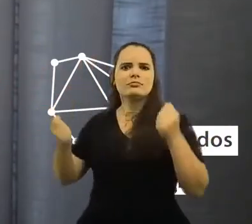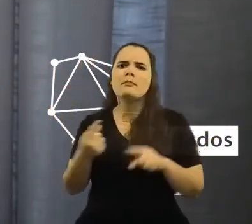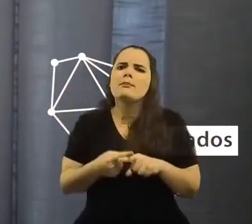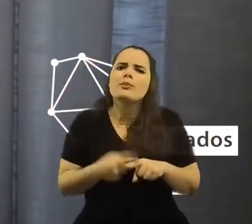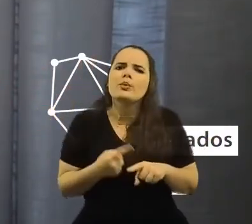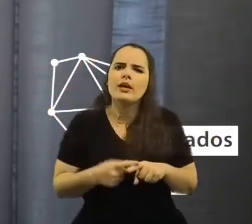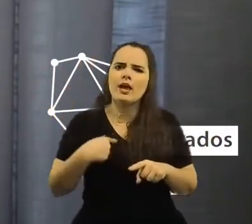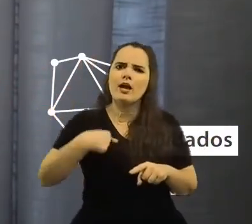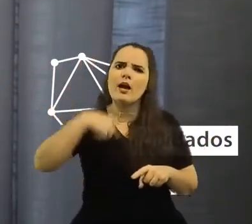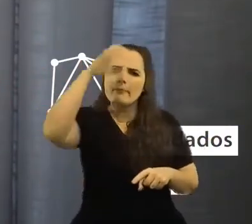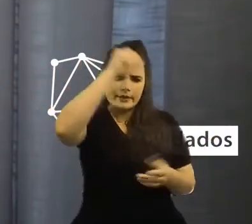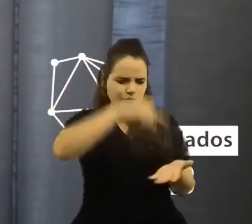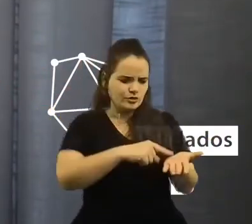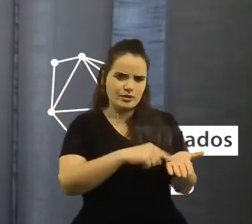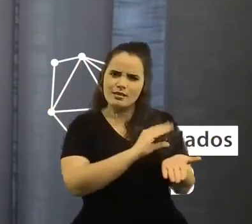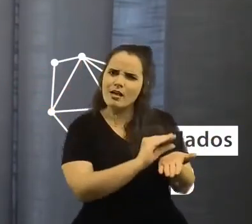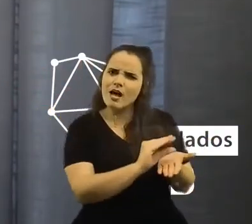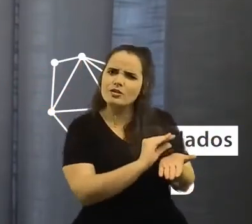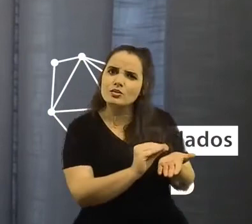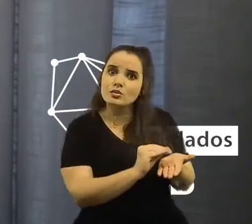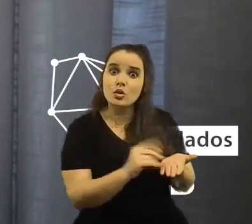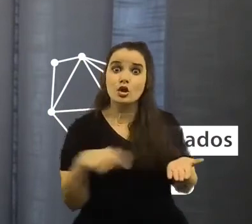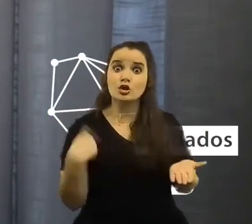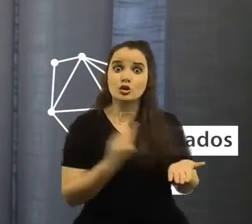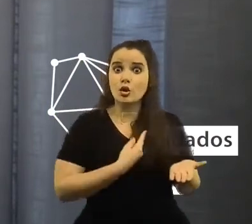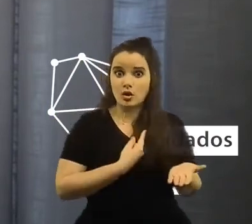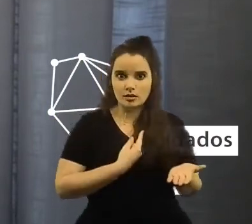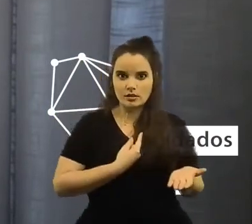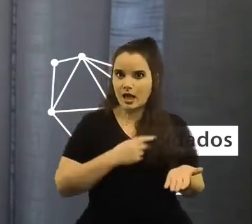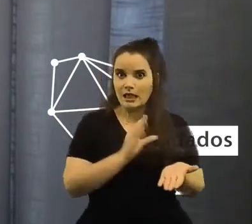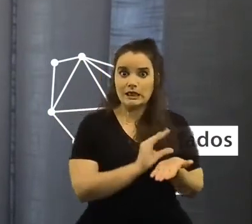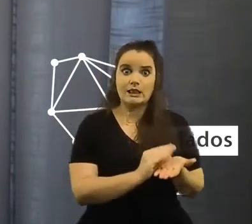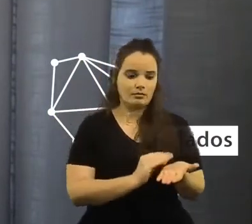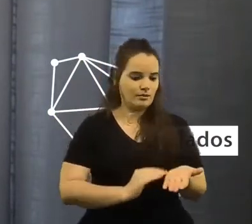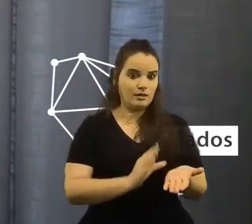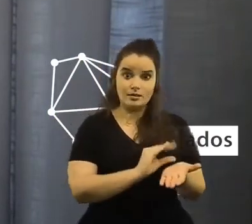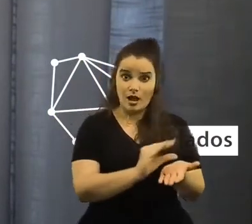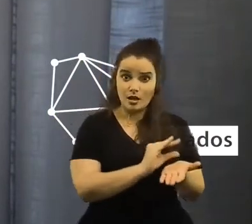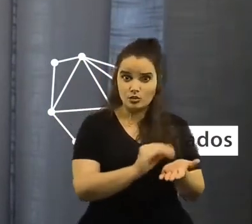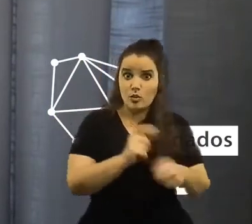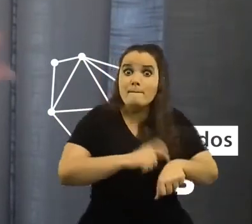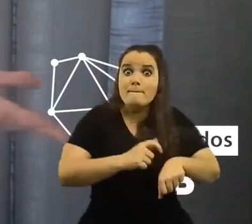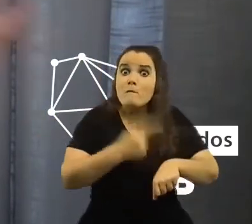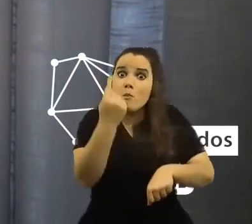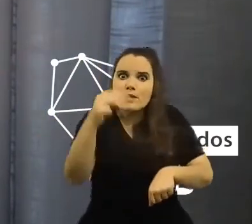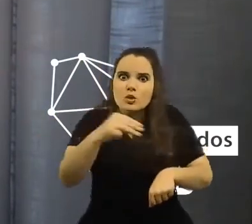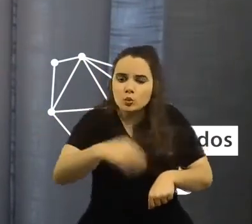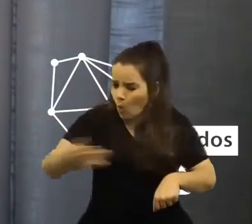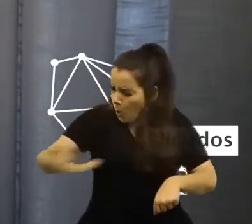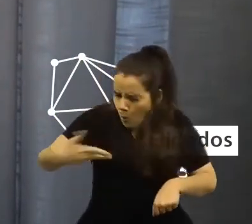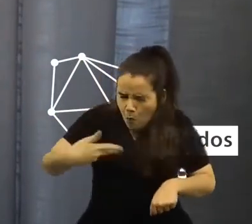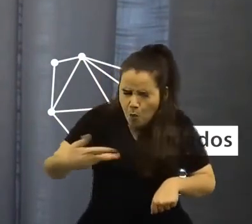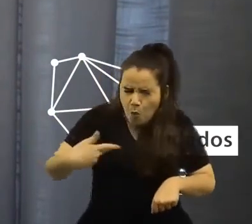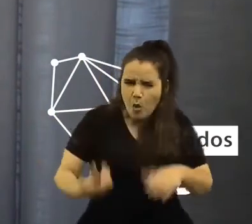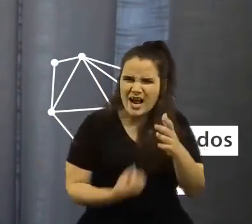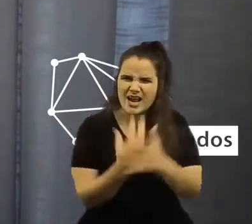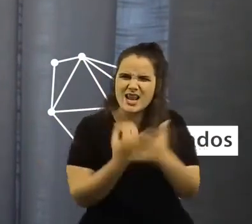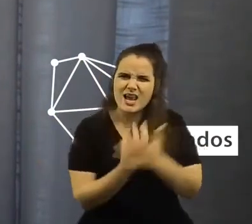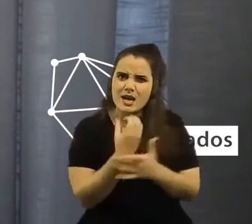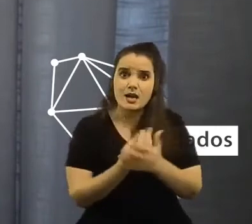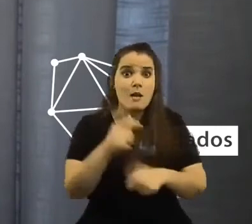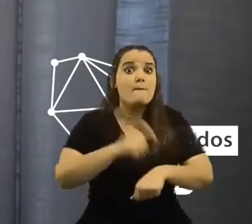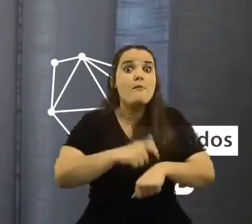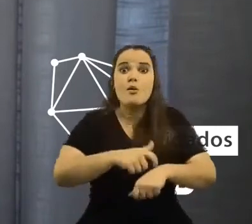produzimos mais dados por minuto do que qualquer outro minuto já vivido na história. Nós estamos vivendo a era dos dados. Nos próximos